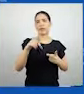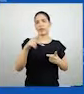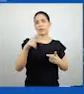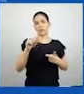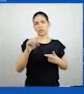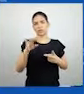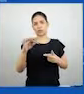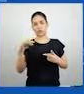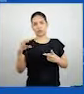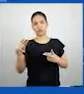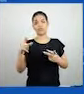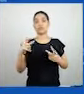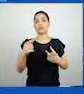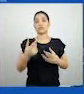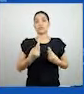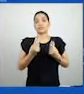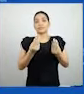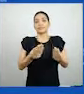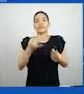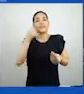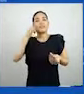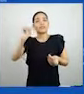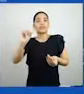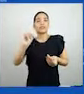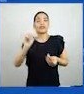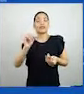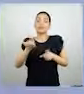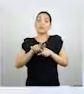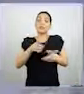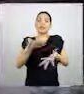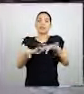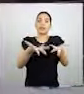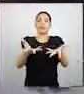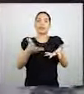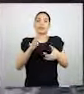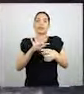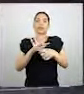pastologia, possibilitando o diagnóstico e tratamento do câncer.